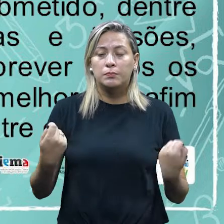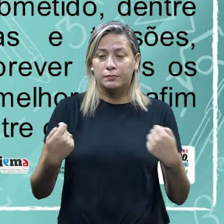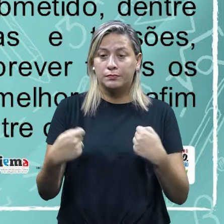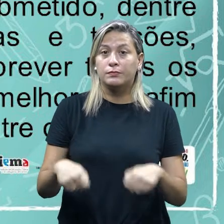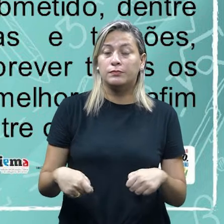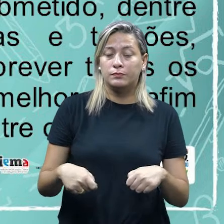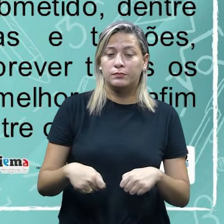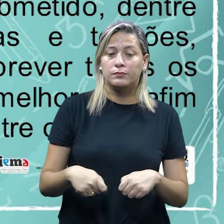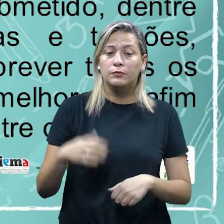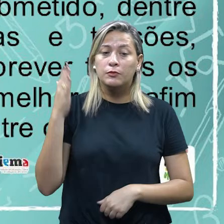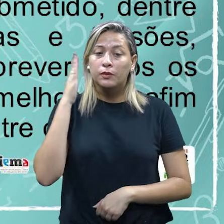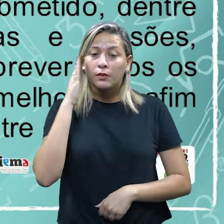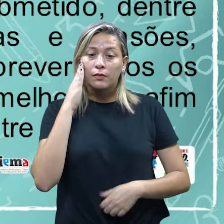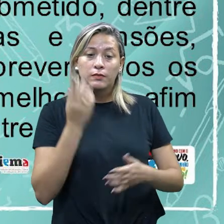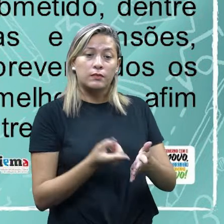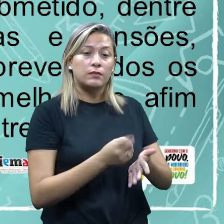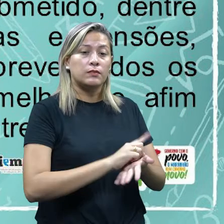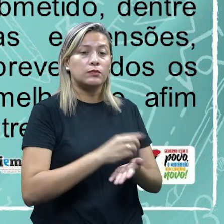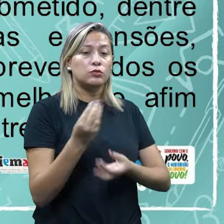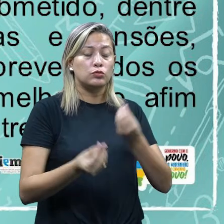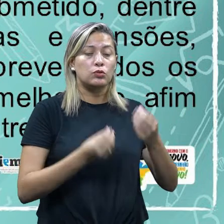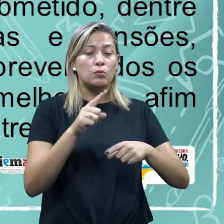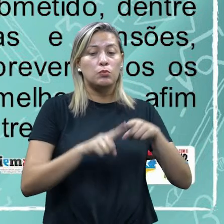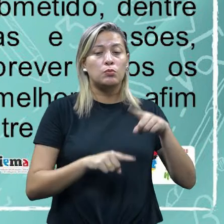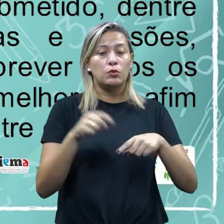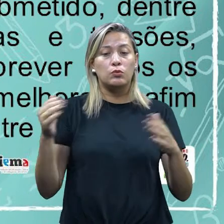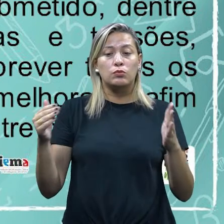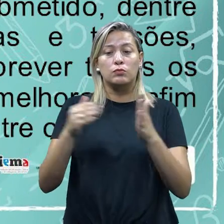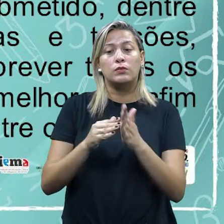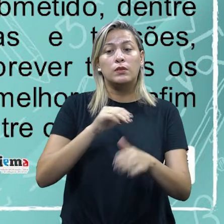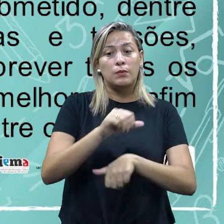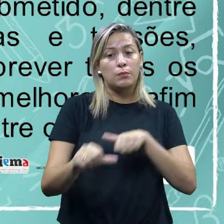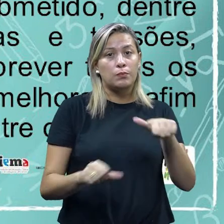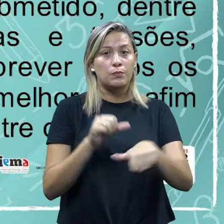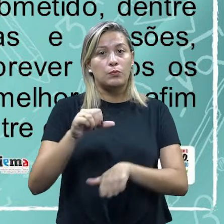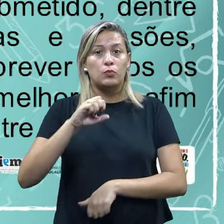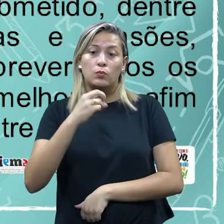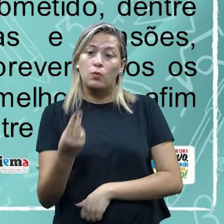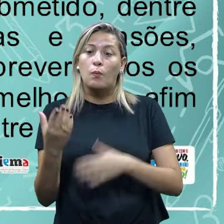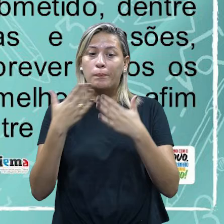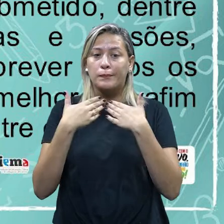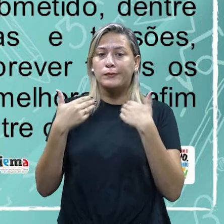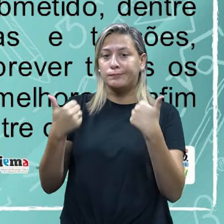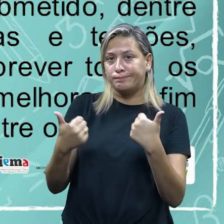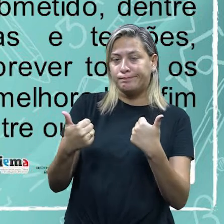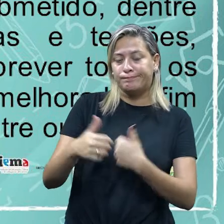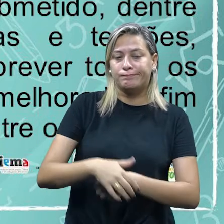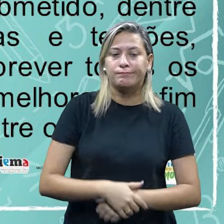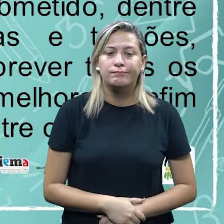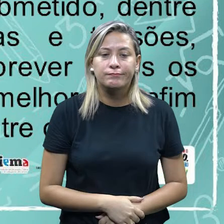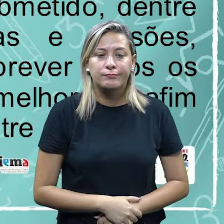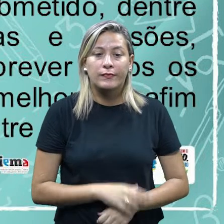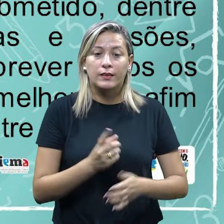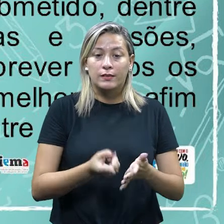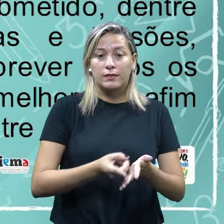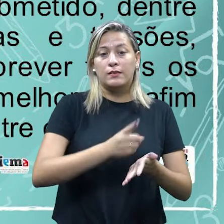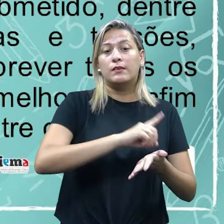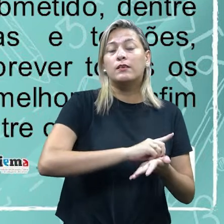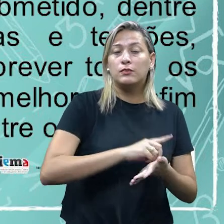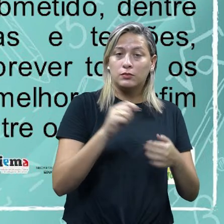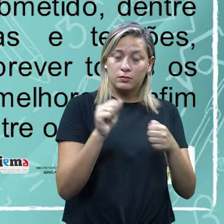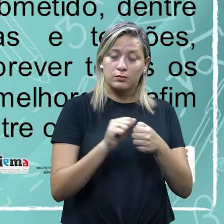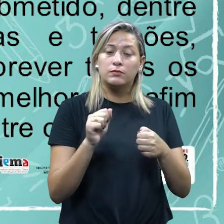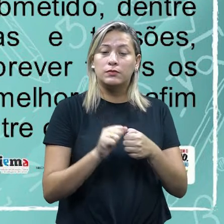possível prever todos os pontos onde o produto final pode ser modificado ou melhorado, para que a importância é exatamente aqui. Antes de ele